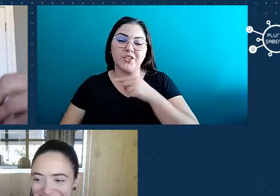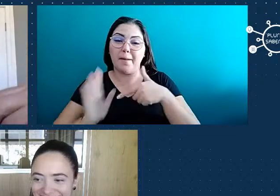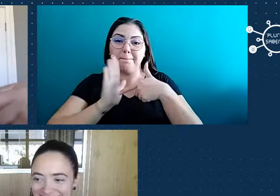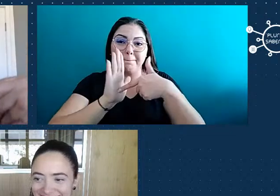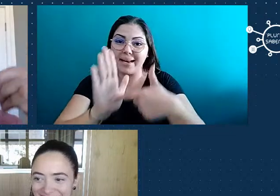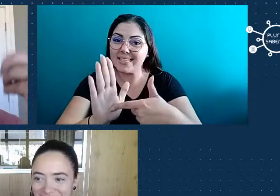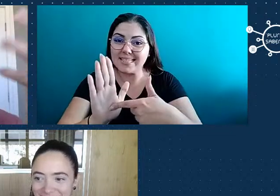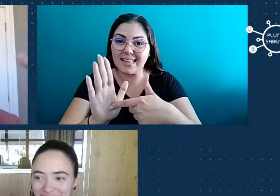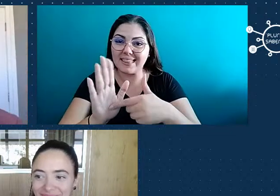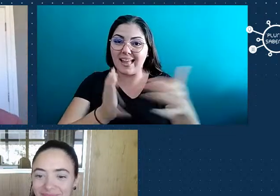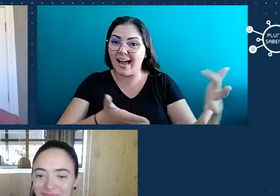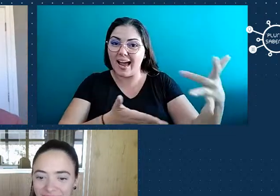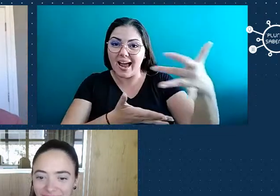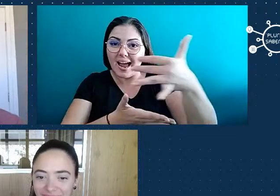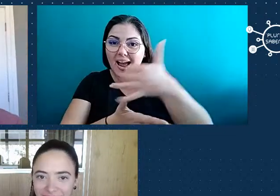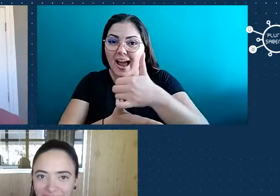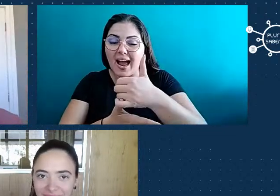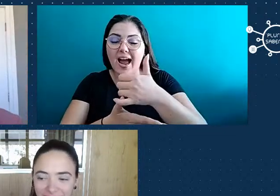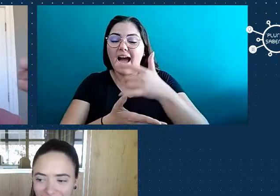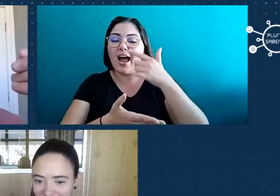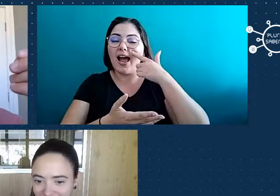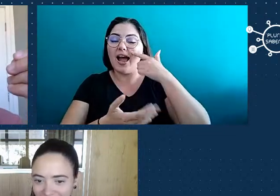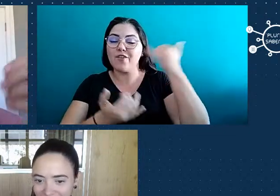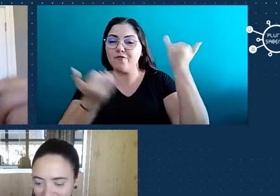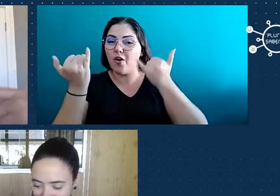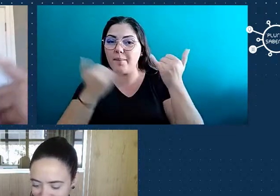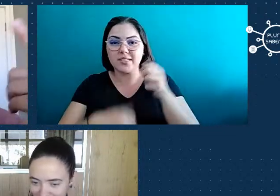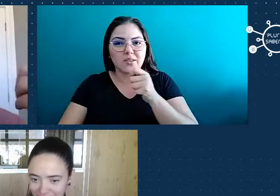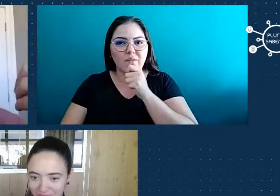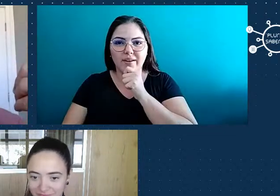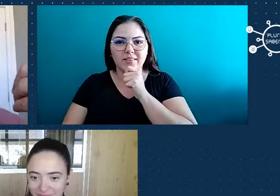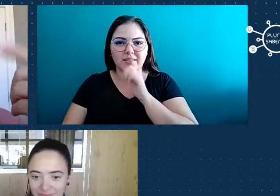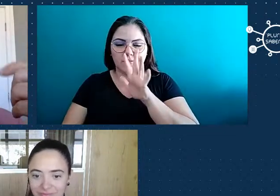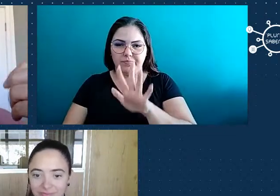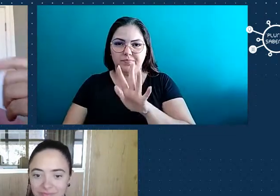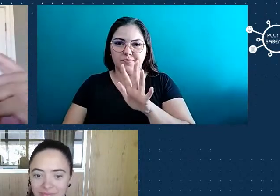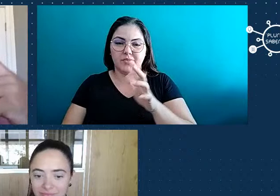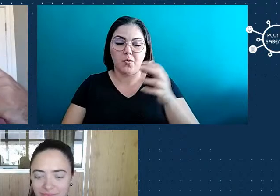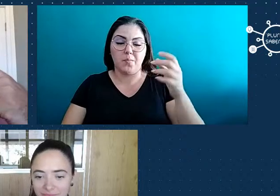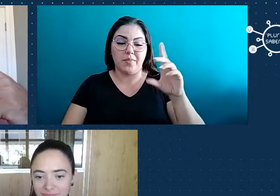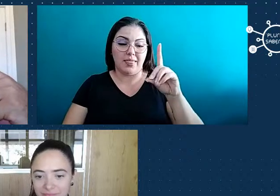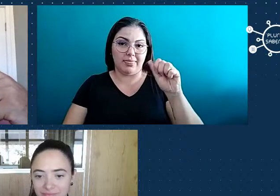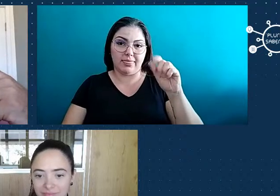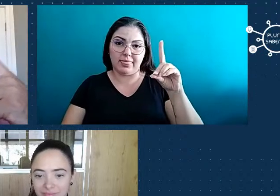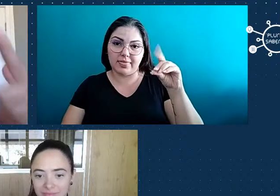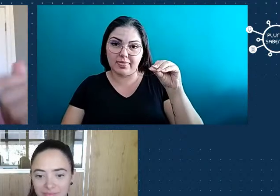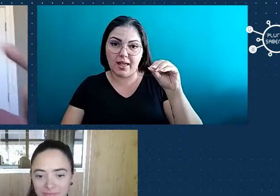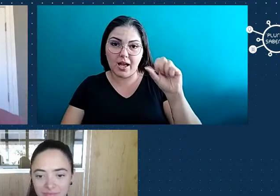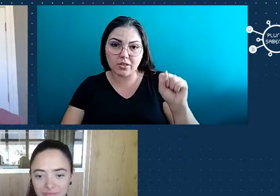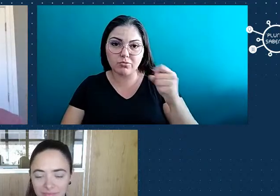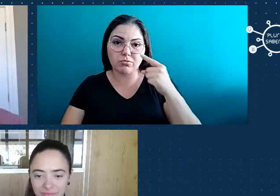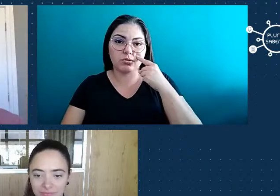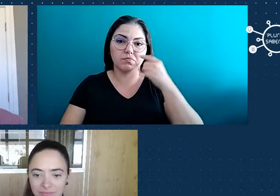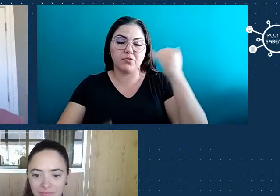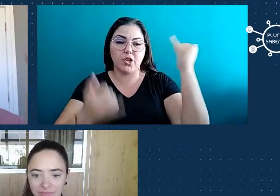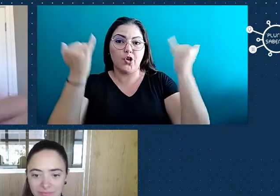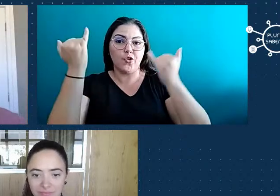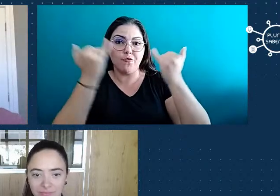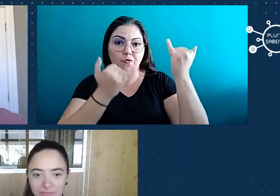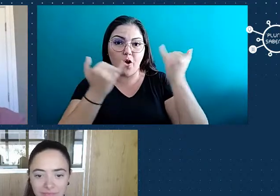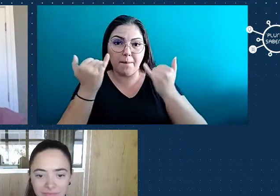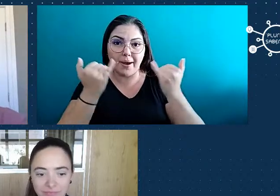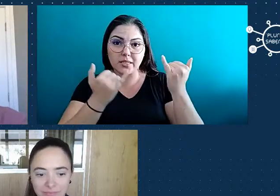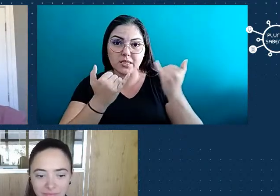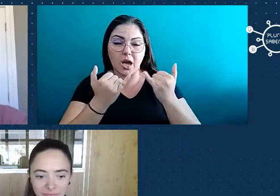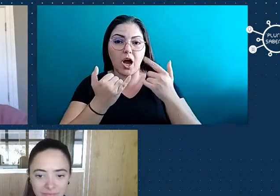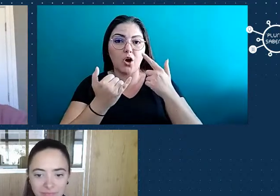você está planejando a pesquisa, então é importante que os dados, né, que vão vir dessa pesquisa, eles vão